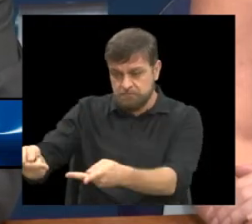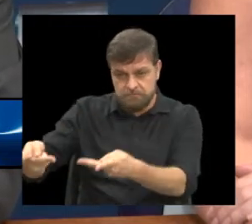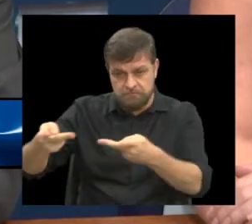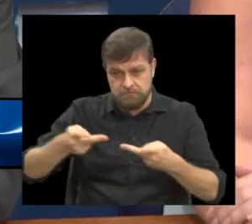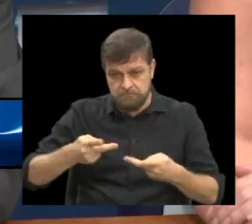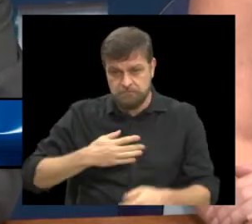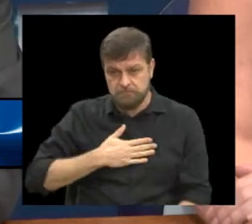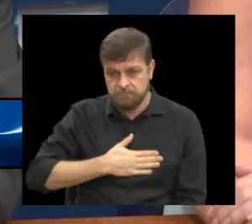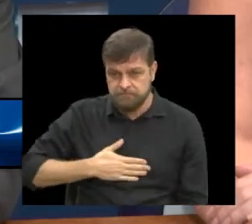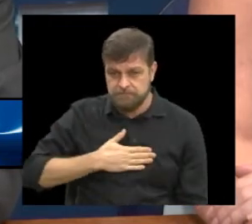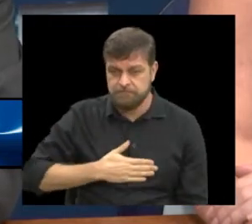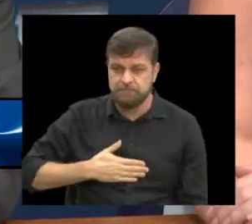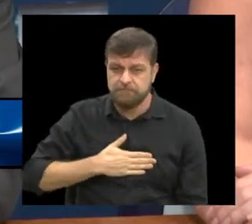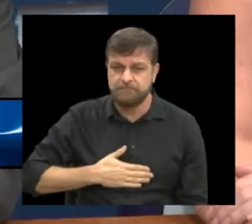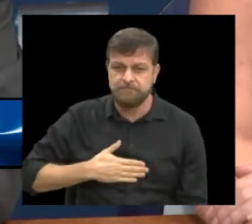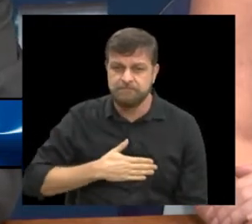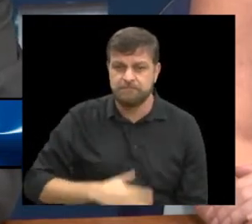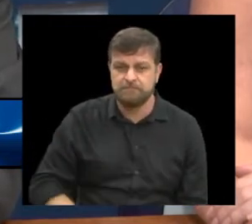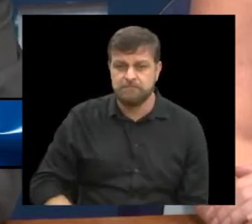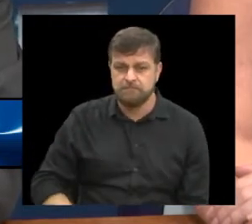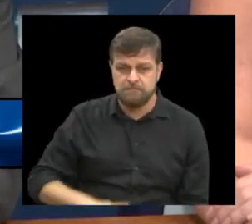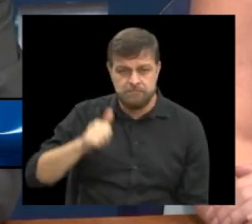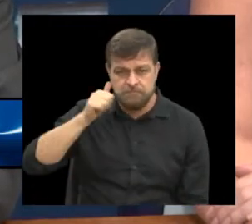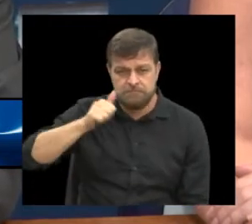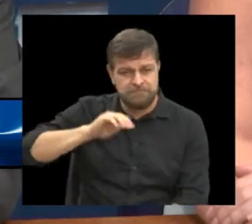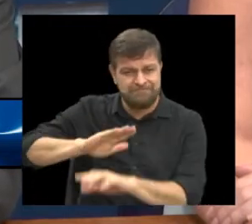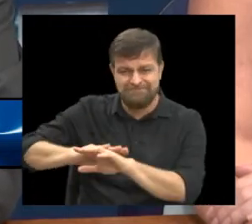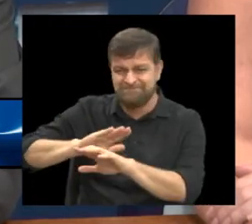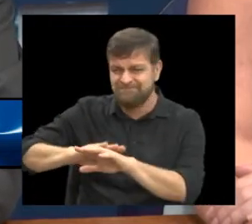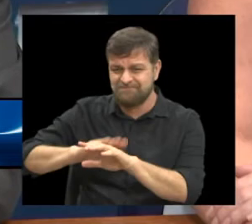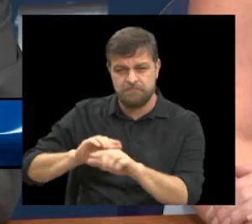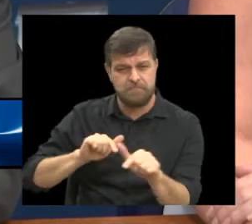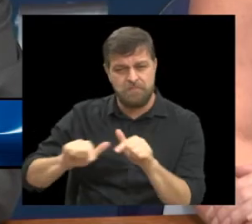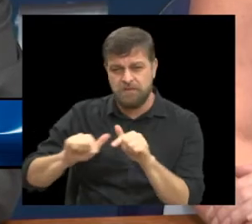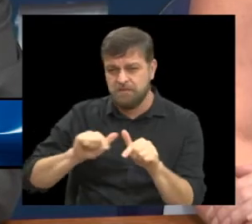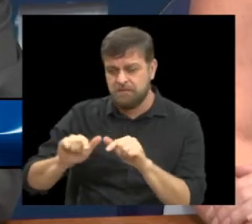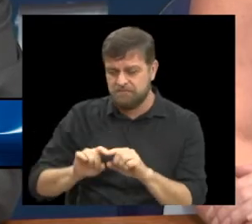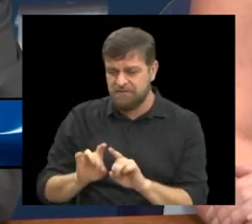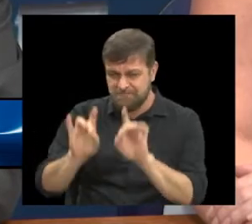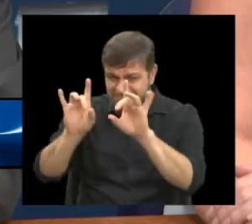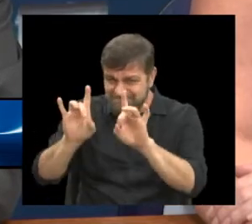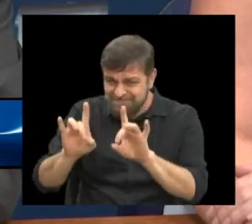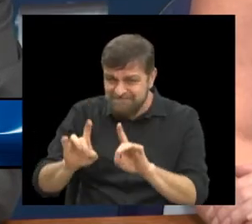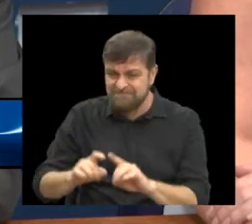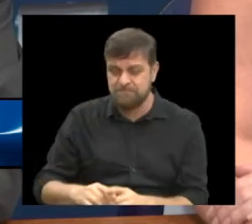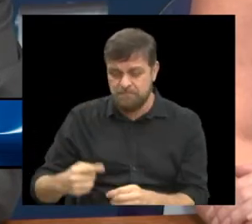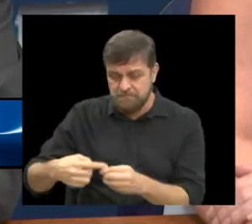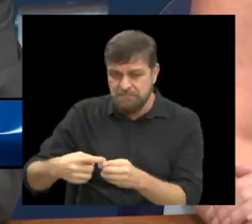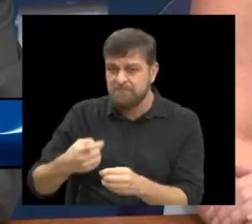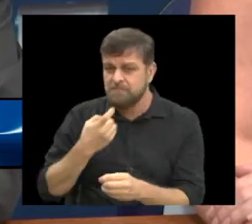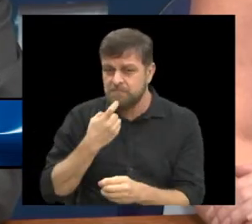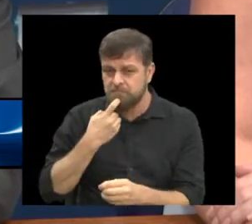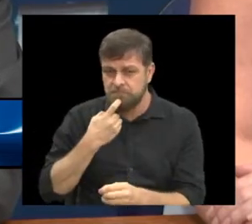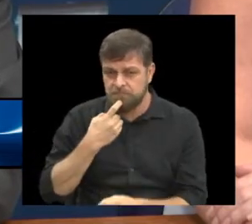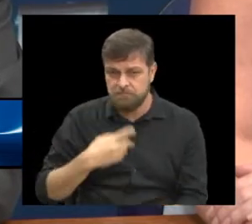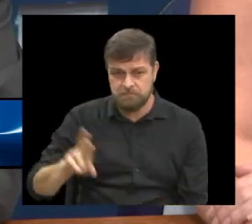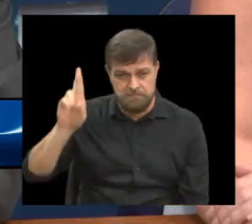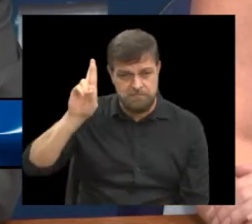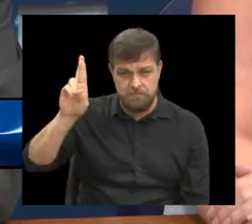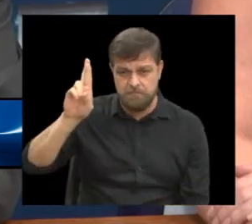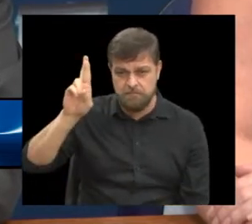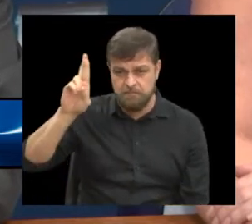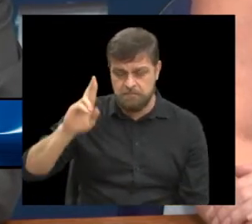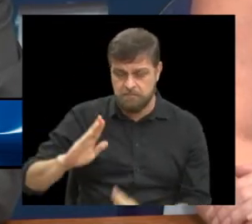aqui, essas moças que faz o diferencial na nossa cidade de Campinas, que representa muito